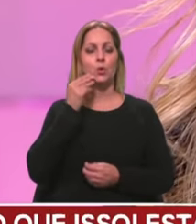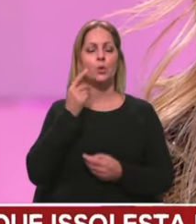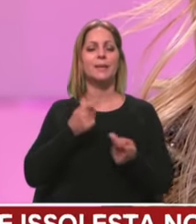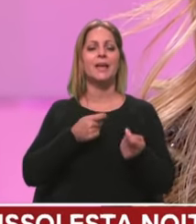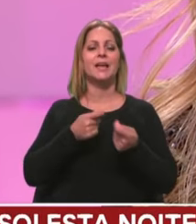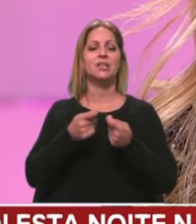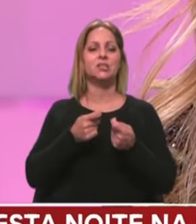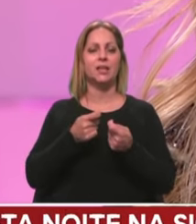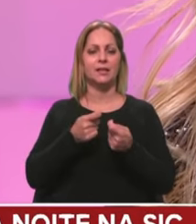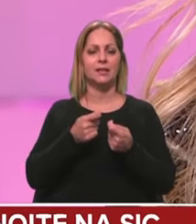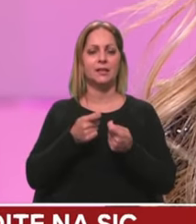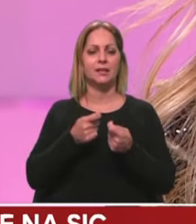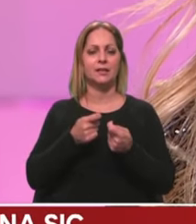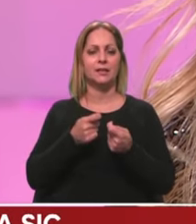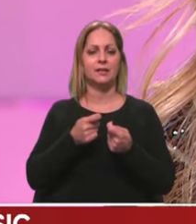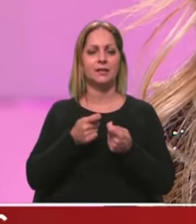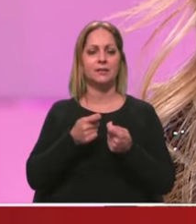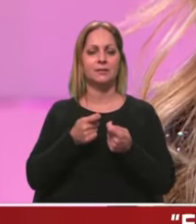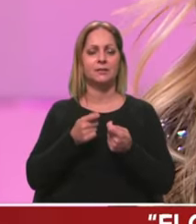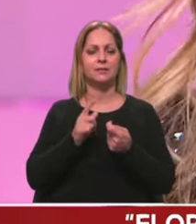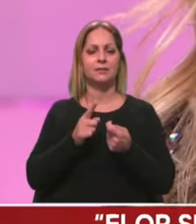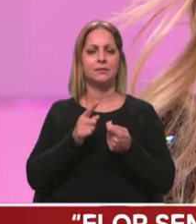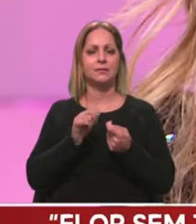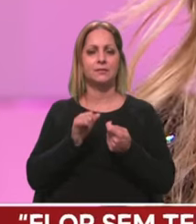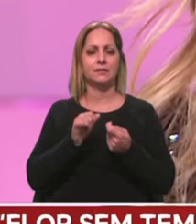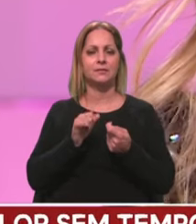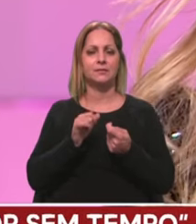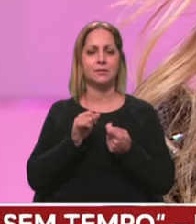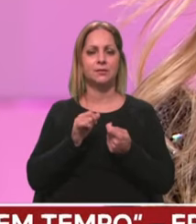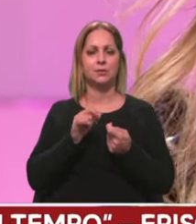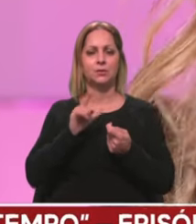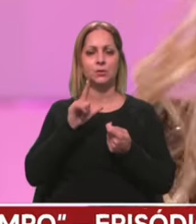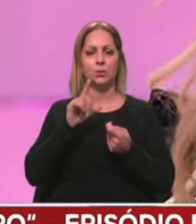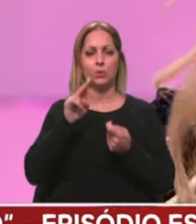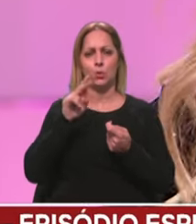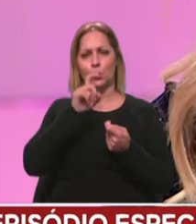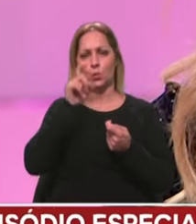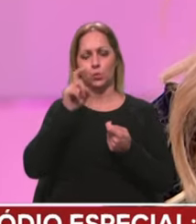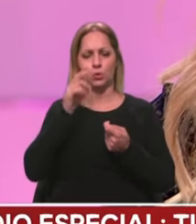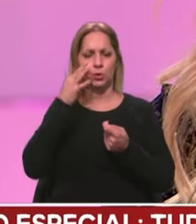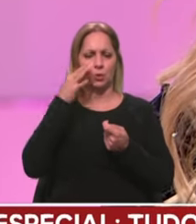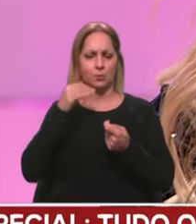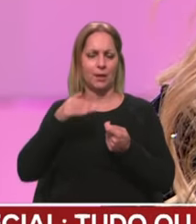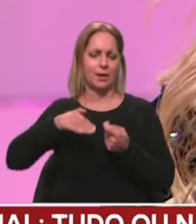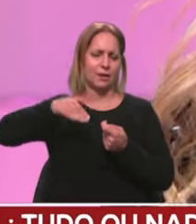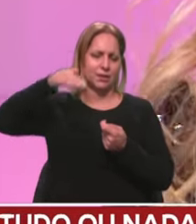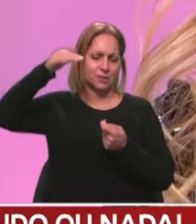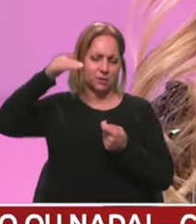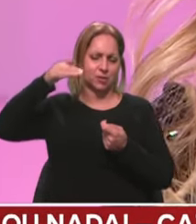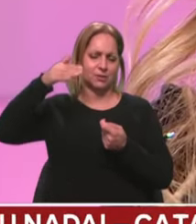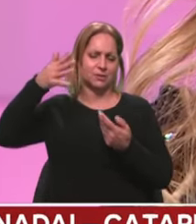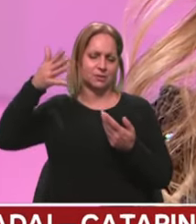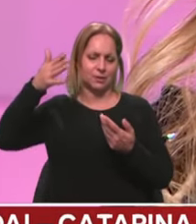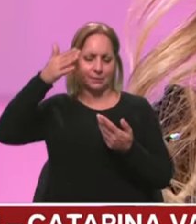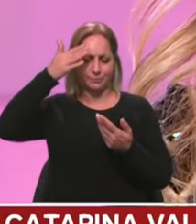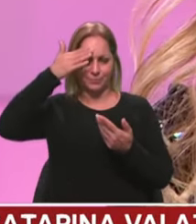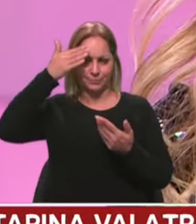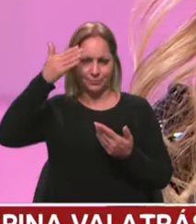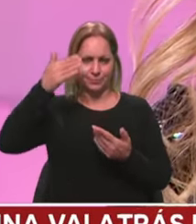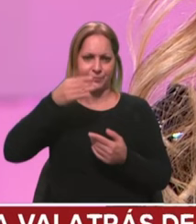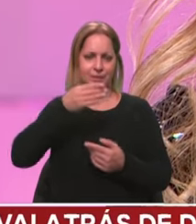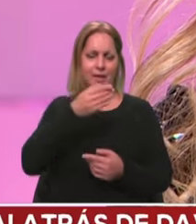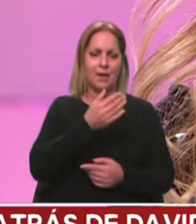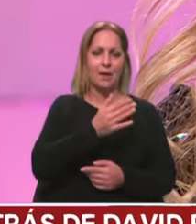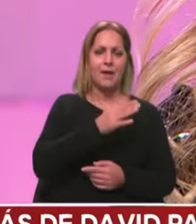um bocadinho as minhas filhas já estão a Luz está muito habituada já é crescida já tem maturidade para isso às vezes a flor é um bocadinho